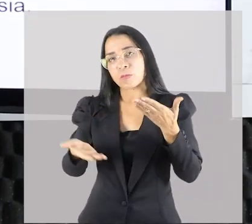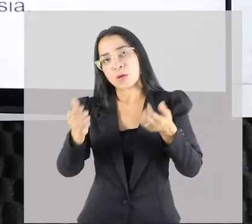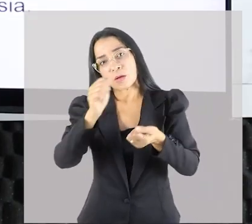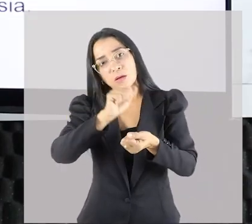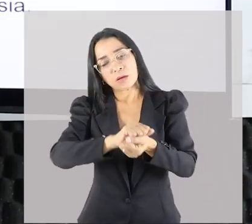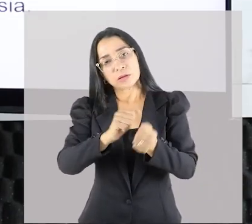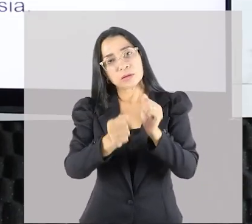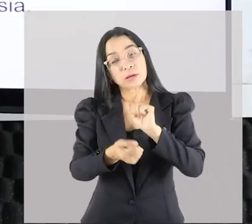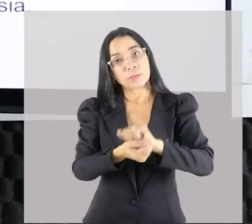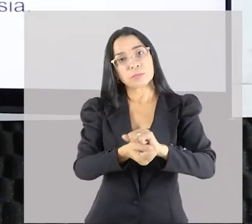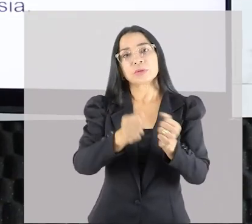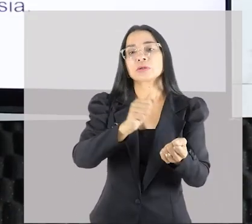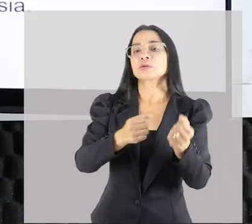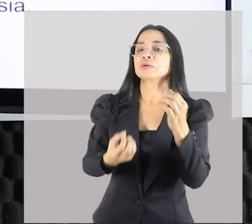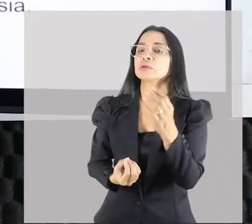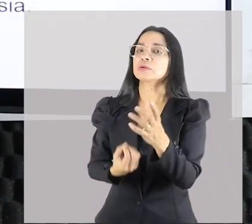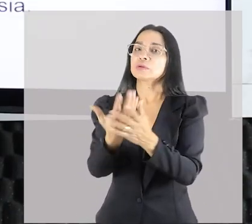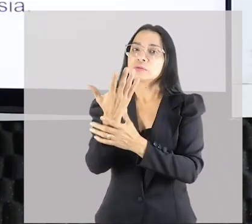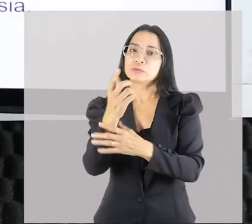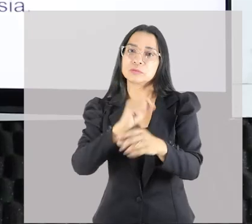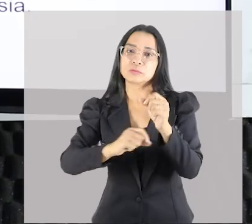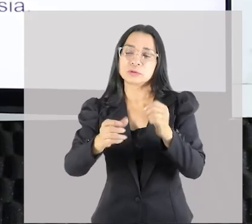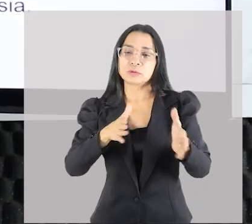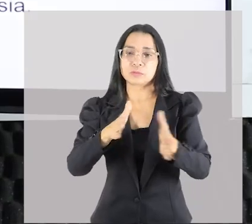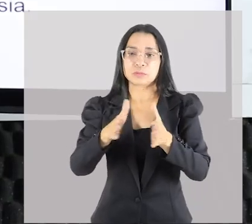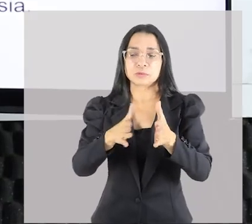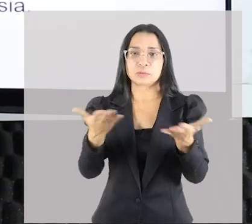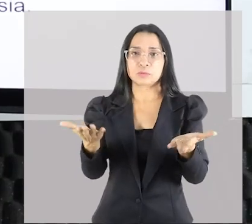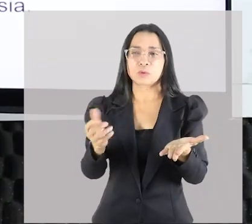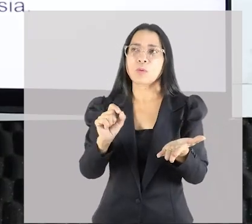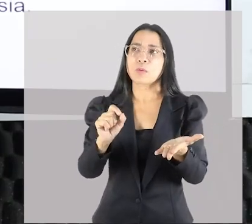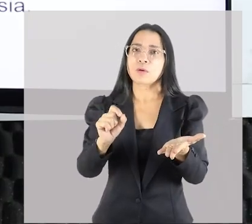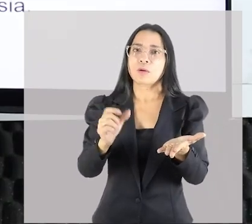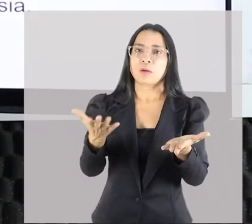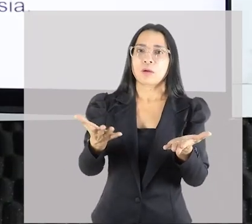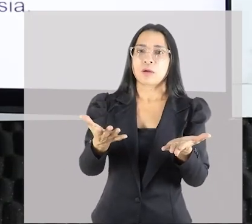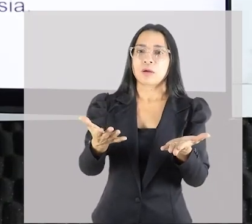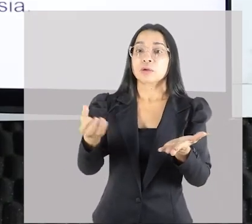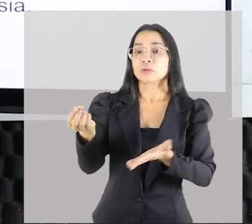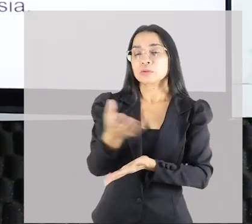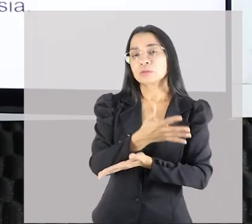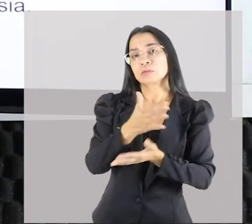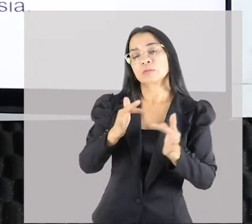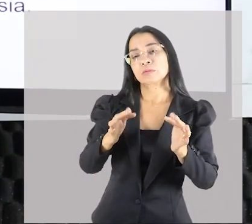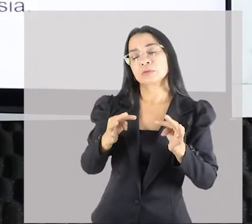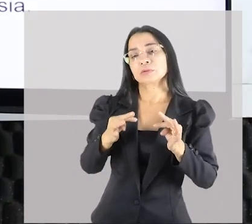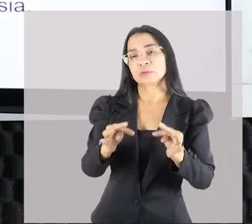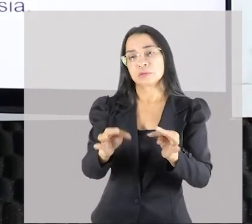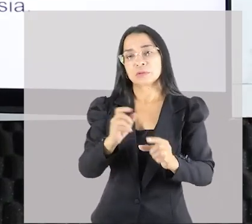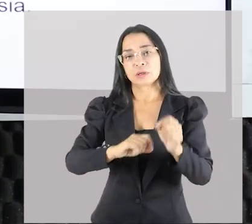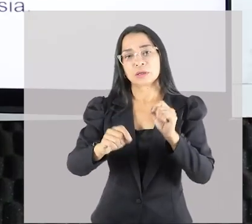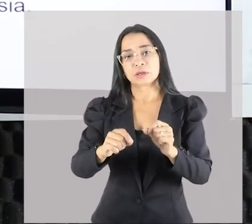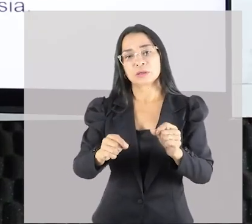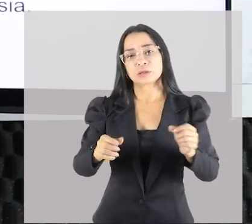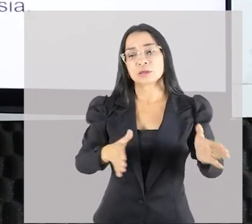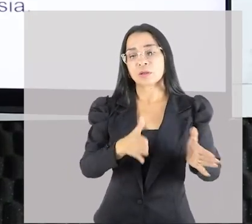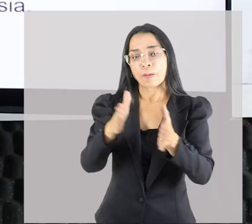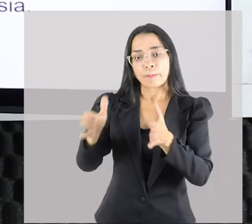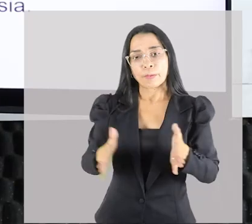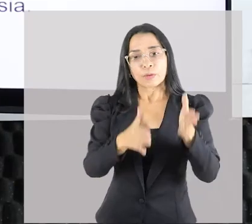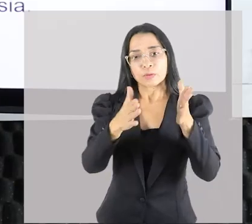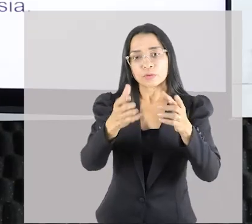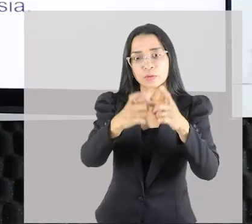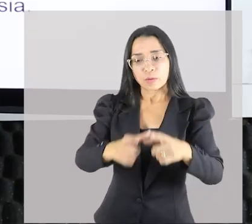que vão surgir nesse período. Uma delas são essas novas técnicas que vai propiciar uma produtividade maior,